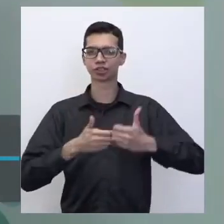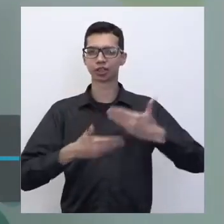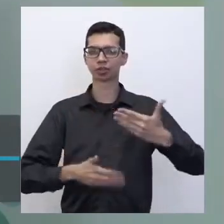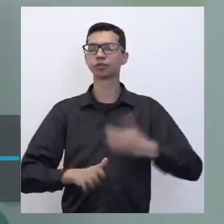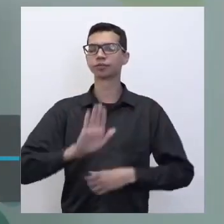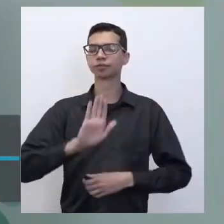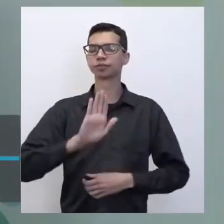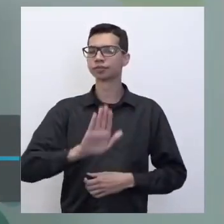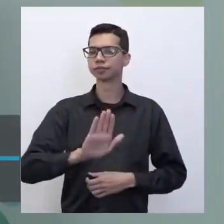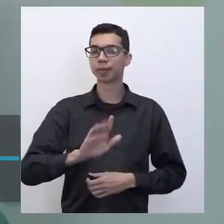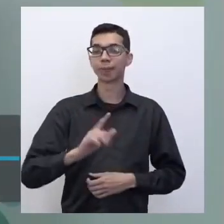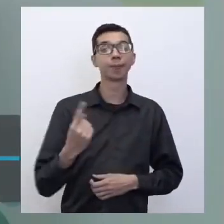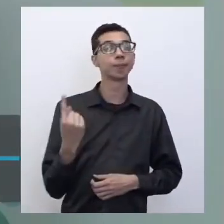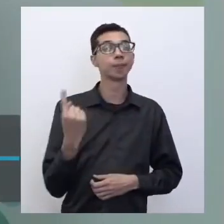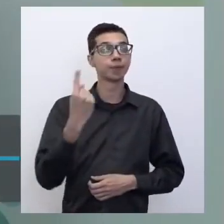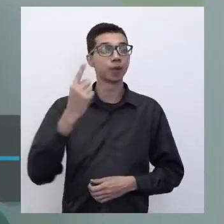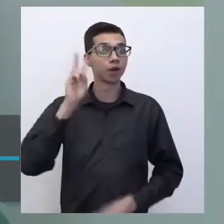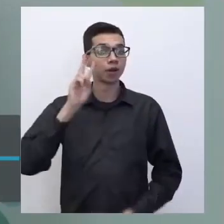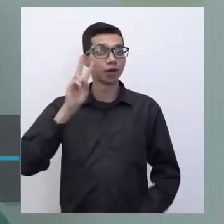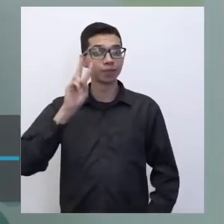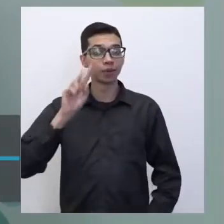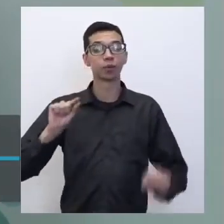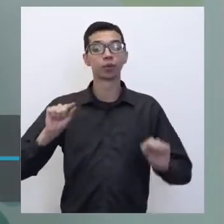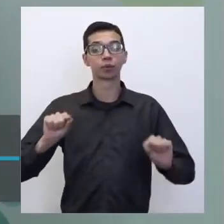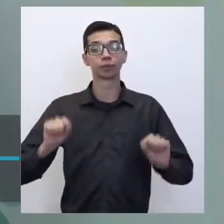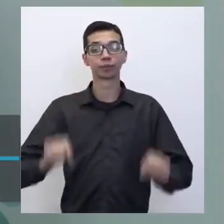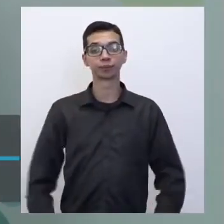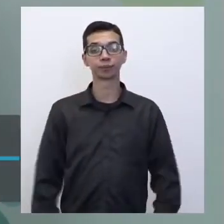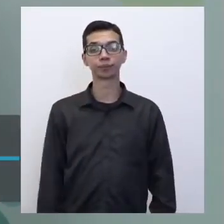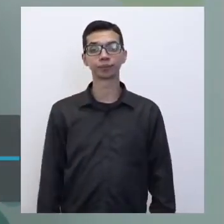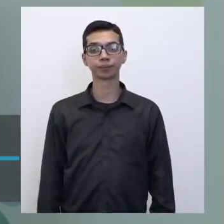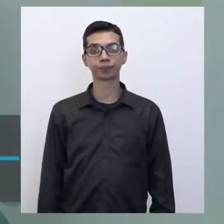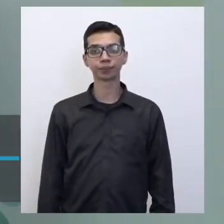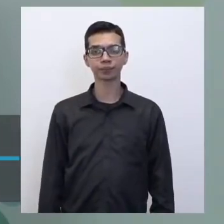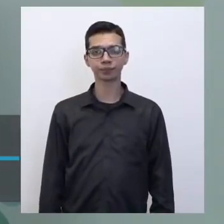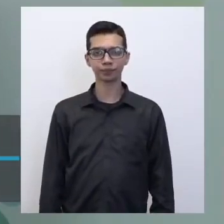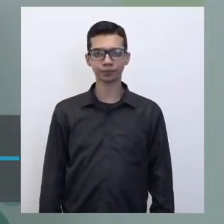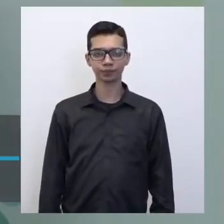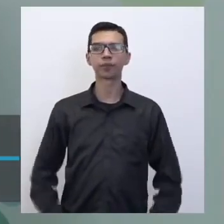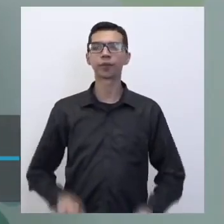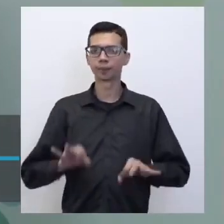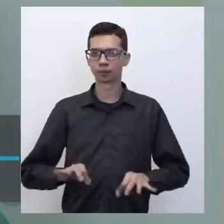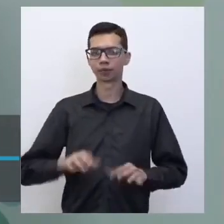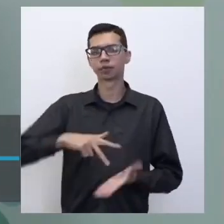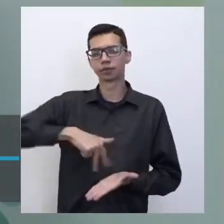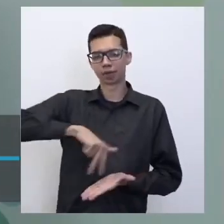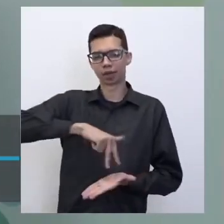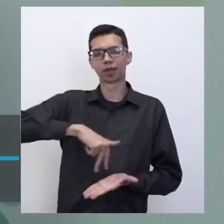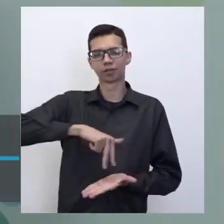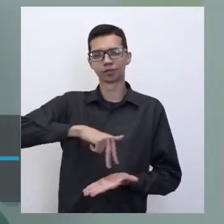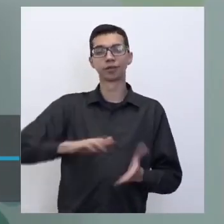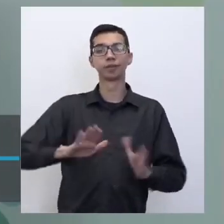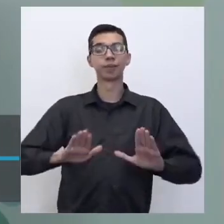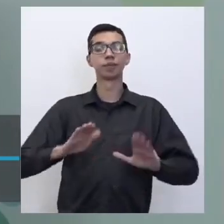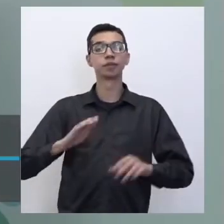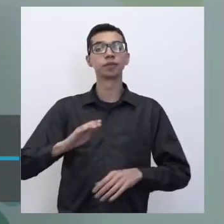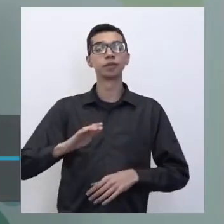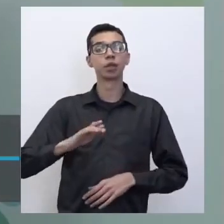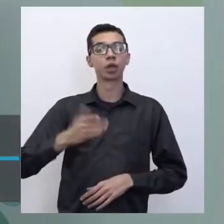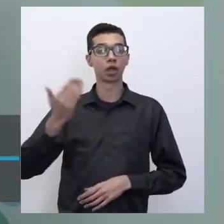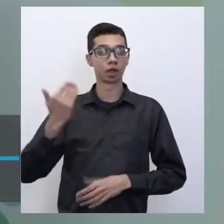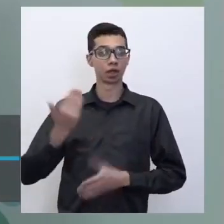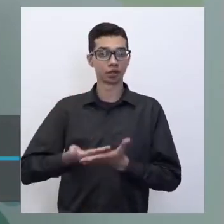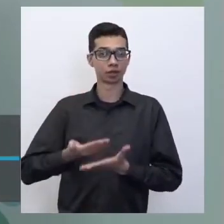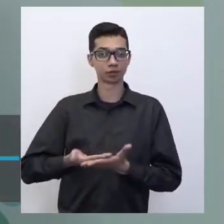gente vai relembrar o que a gente estudou na última aula. Apesar de ter sido dança, turma, o que a gente viu na nossa última aula vai caber